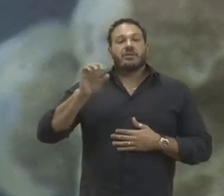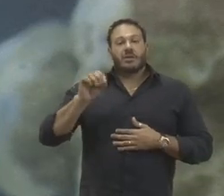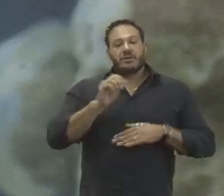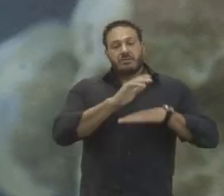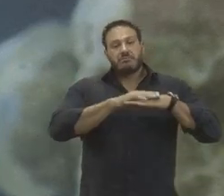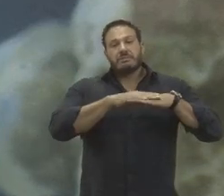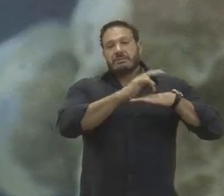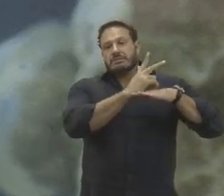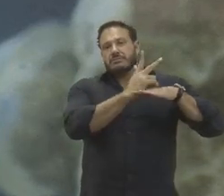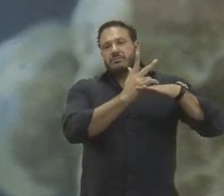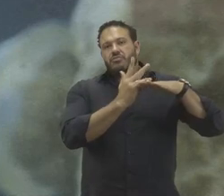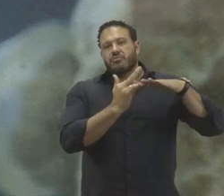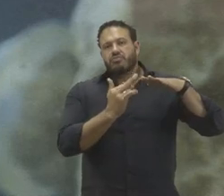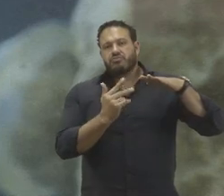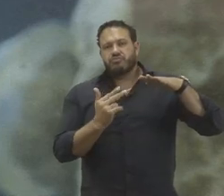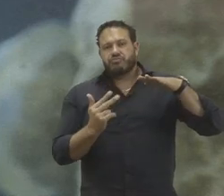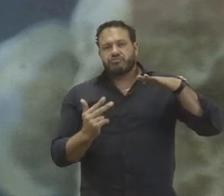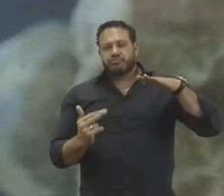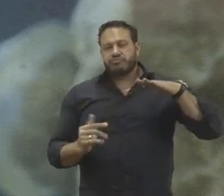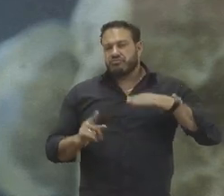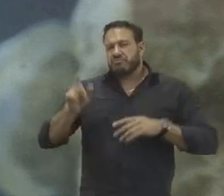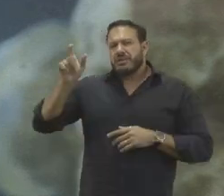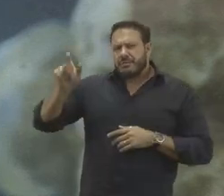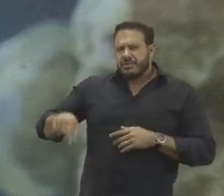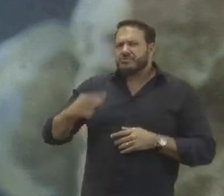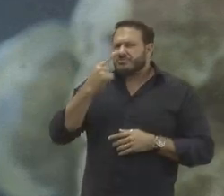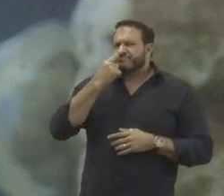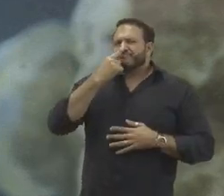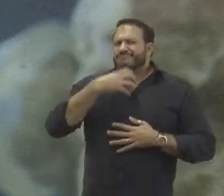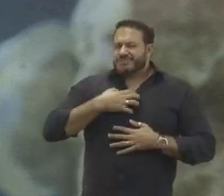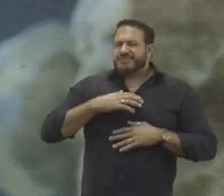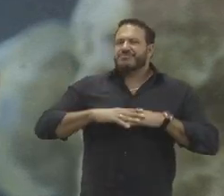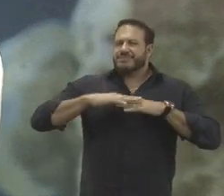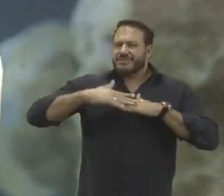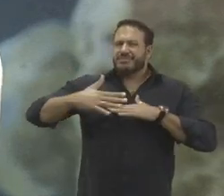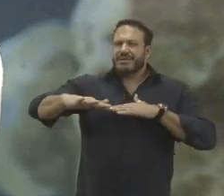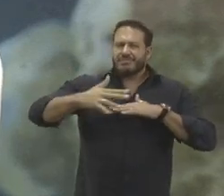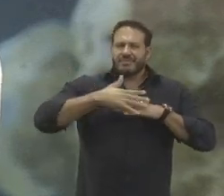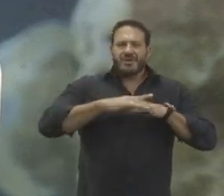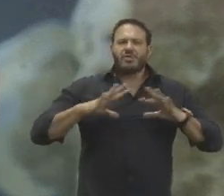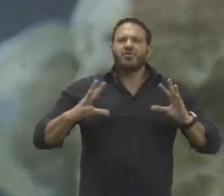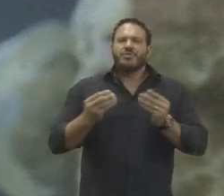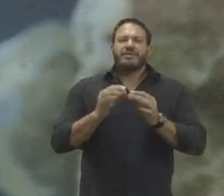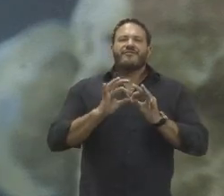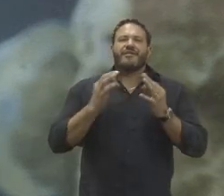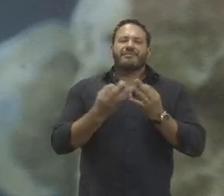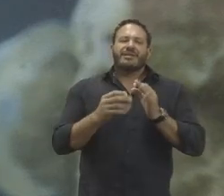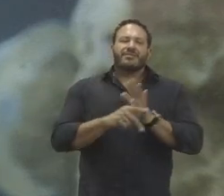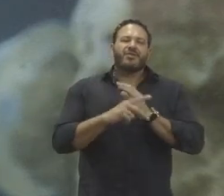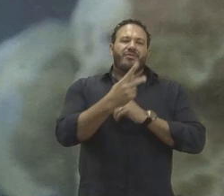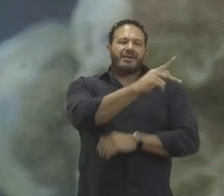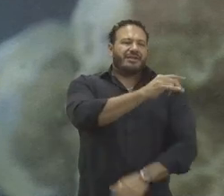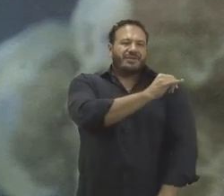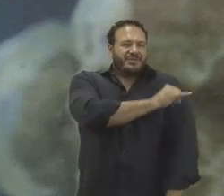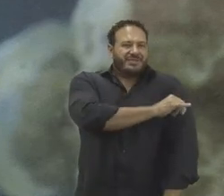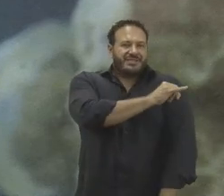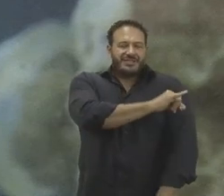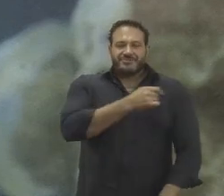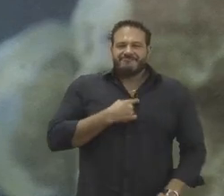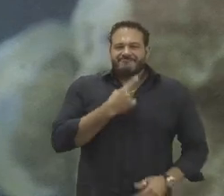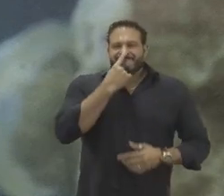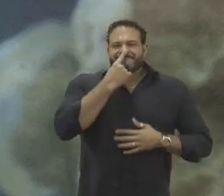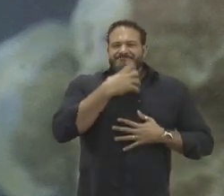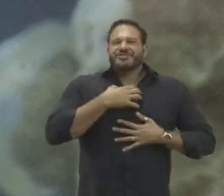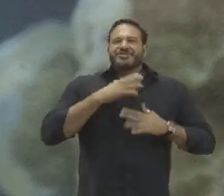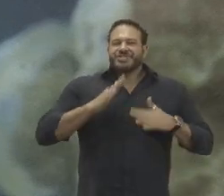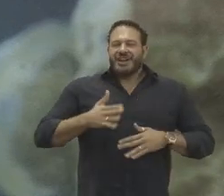era uma pessoa que que obviamente tinha proximidade Eram todos cariocas então mar para na vida do Carioca também é